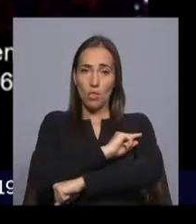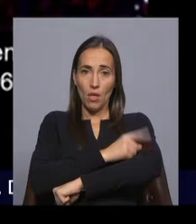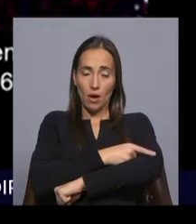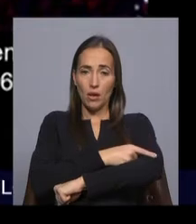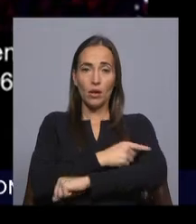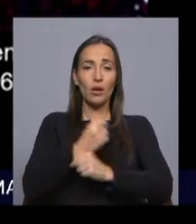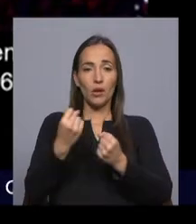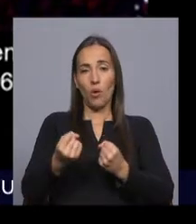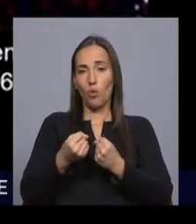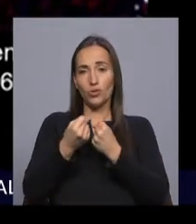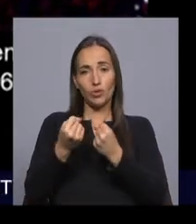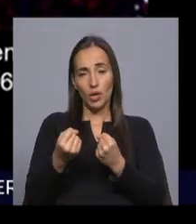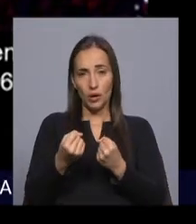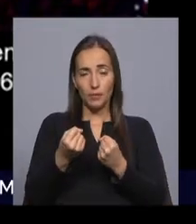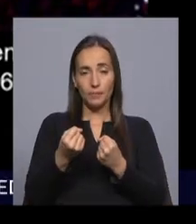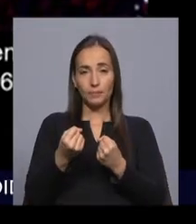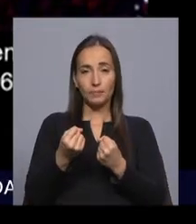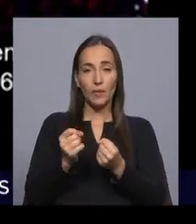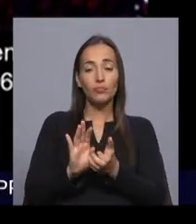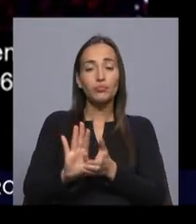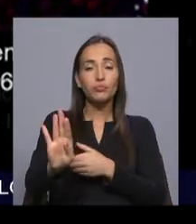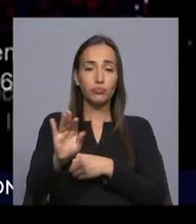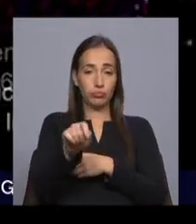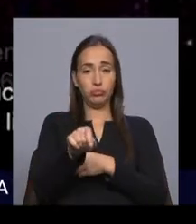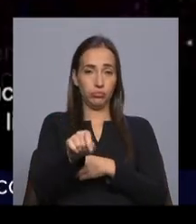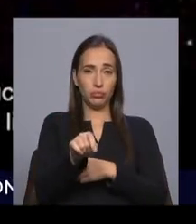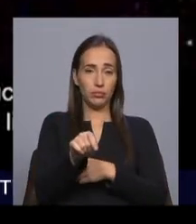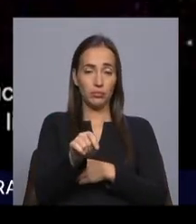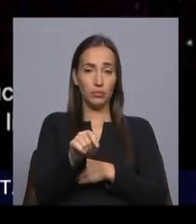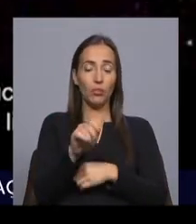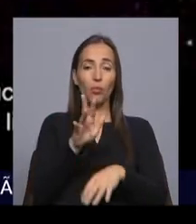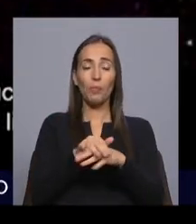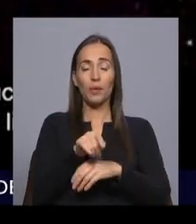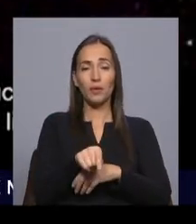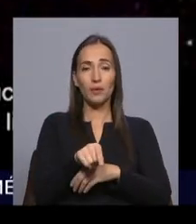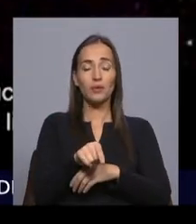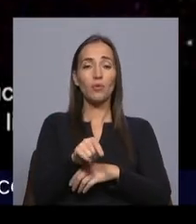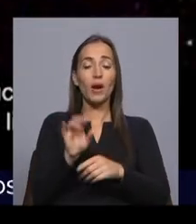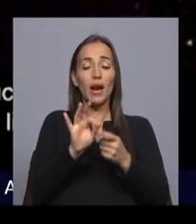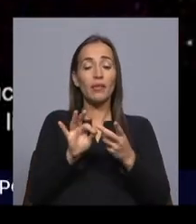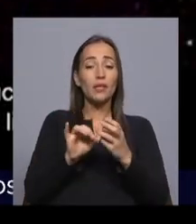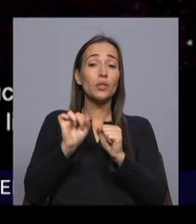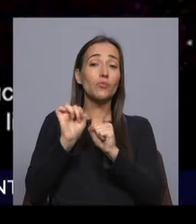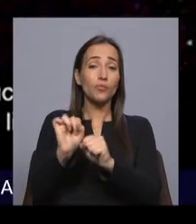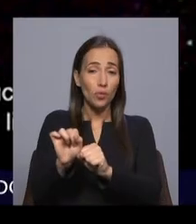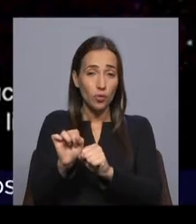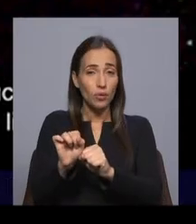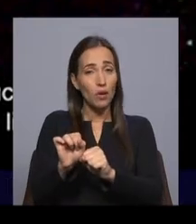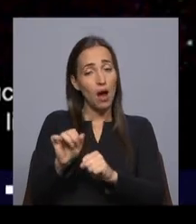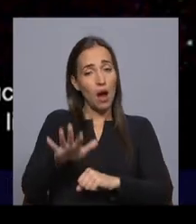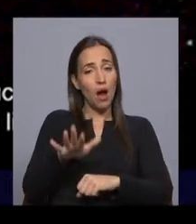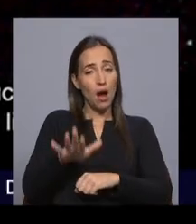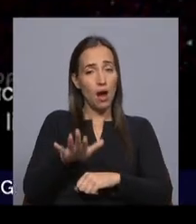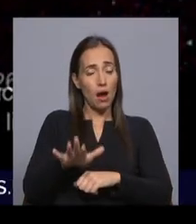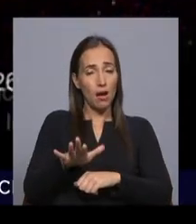conseguiu desacelerar estas galáxias satélites de modo a que elas, pelas suas próprias características, pudessem estar cá muito mais